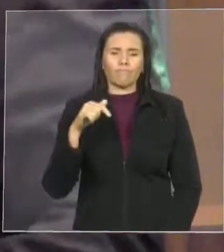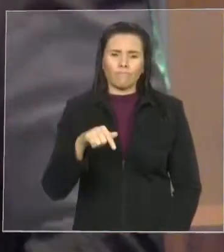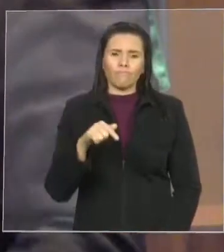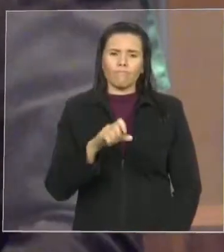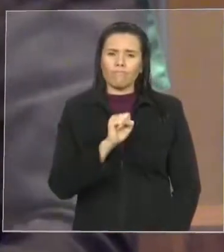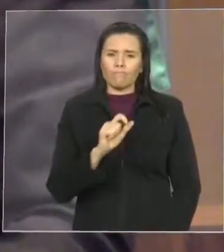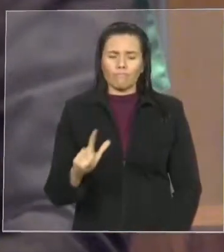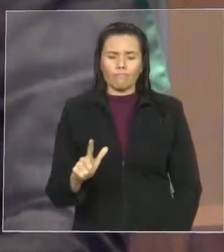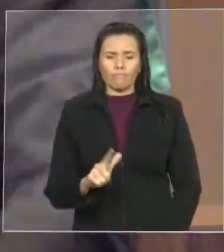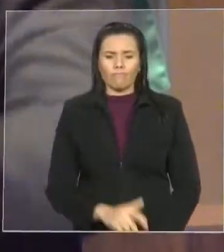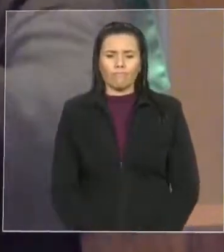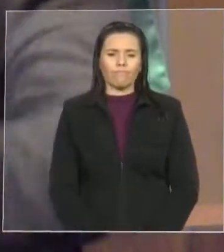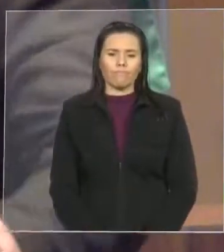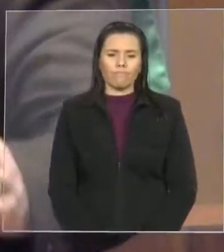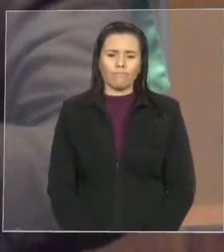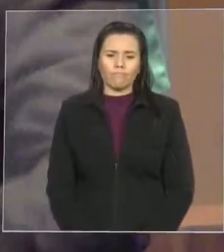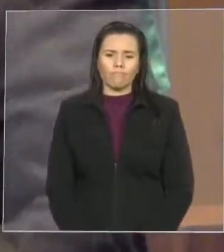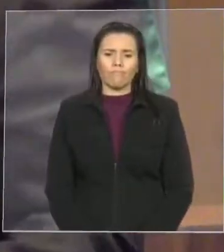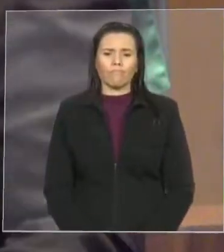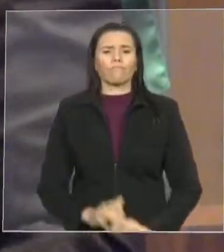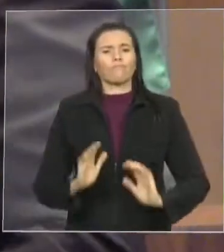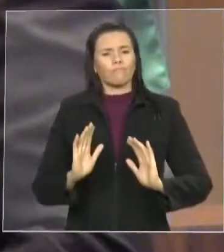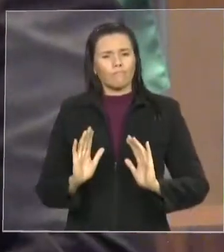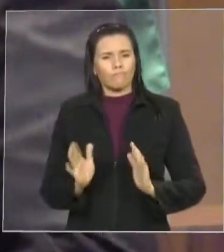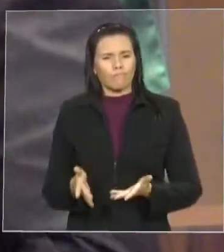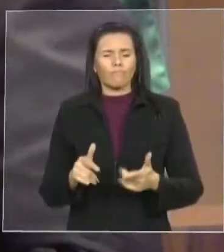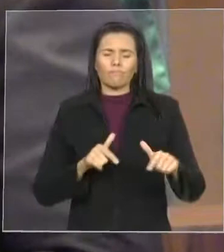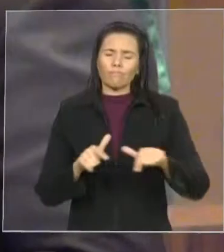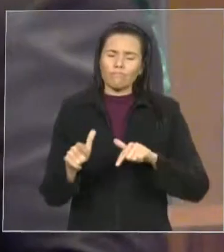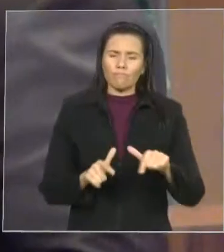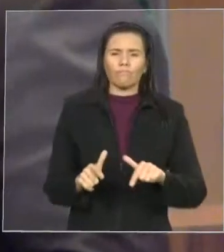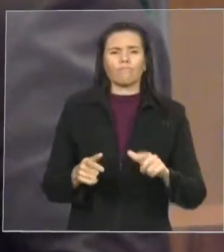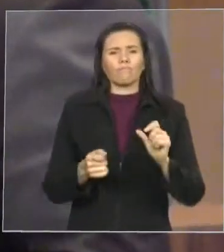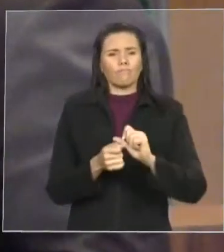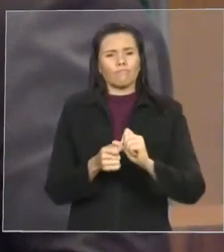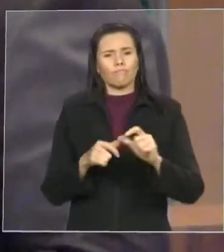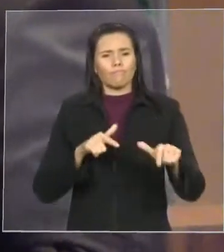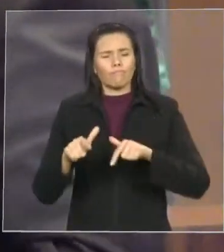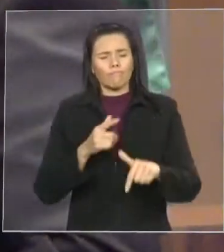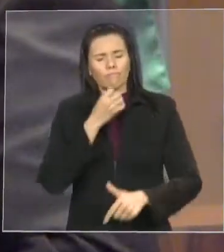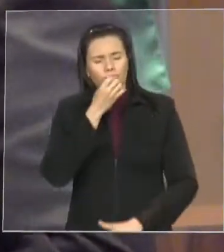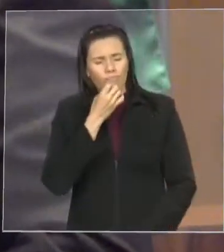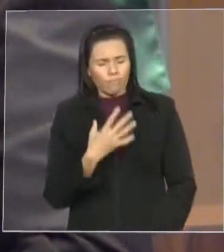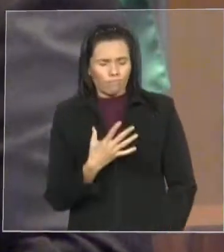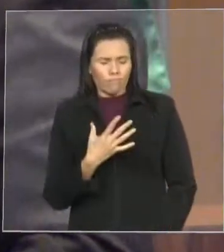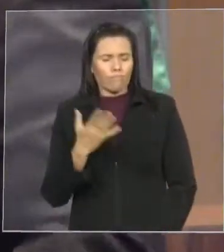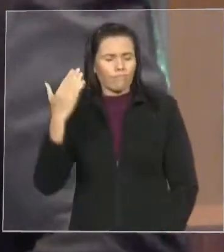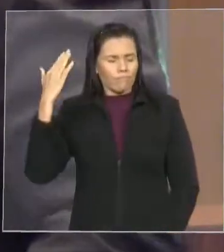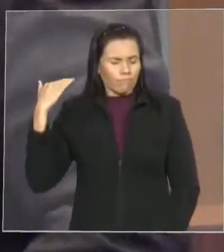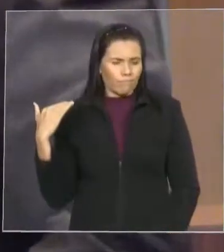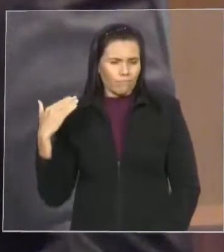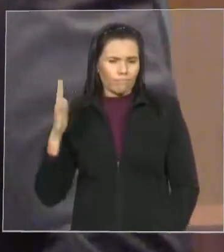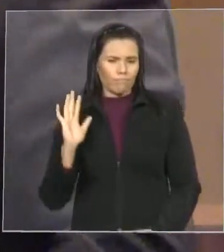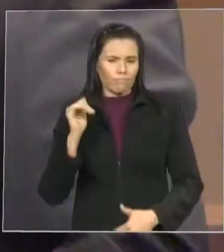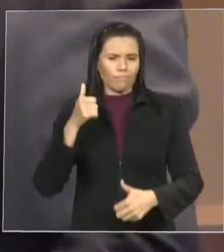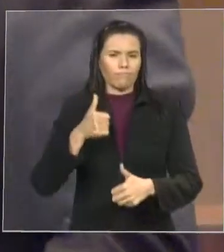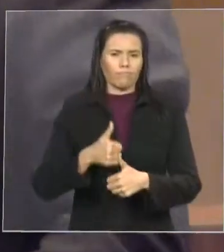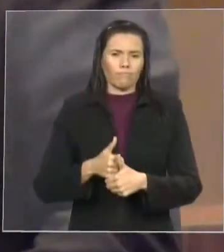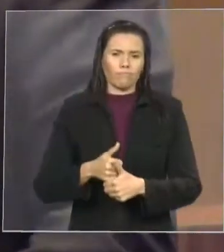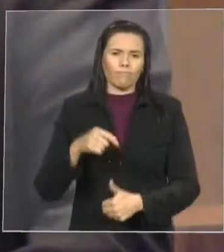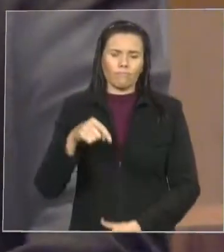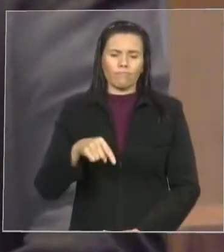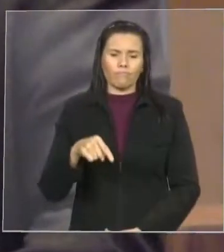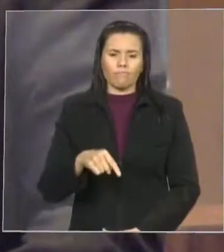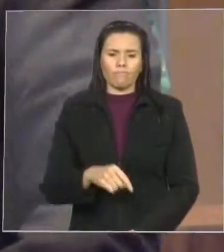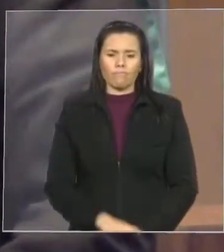Estado quando passou por esta casa anteriormente, e um grande serviço à nossa cidade de São